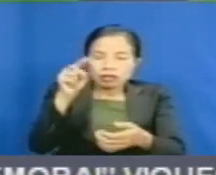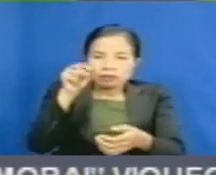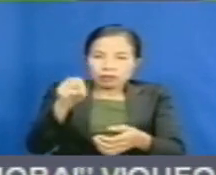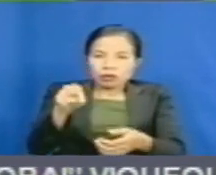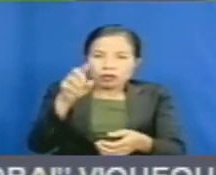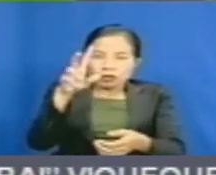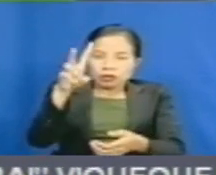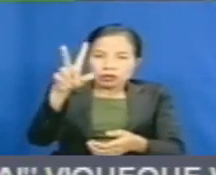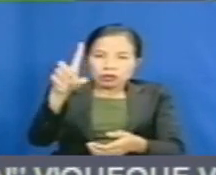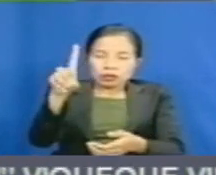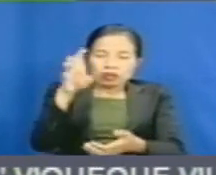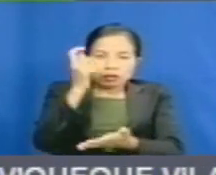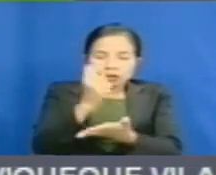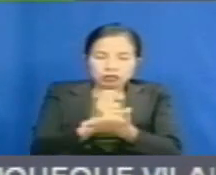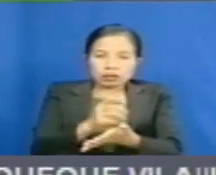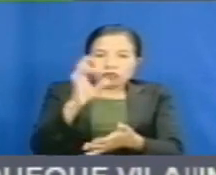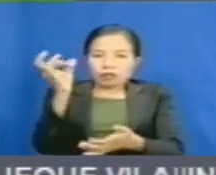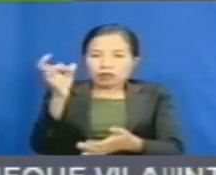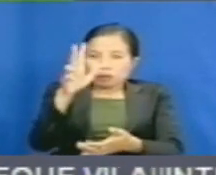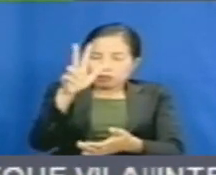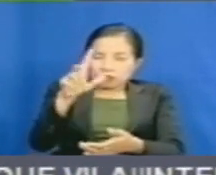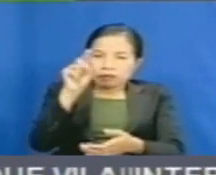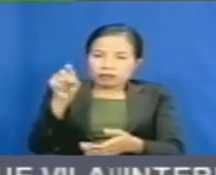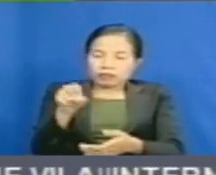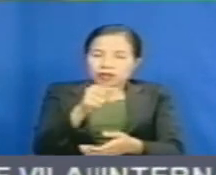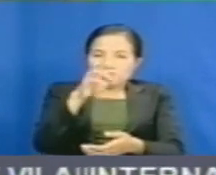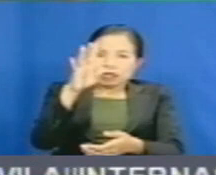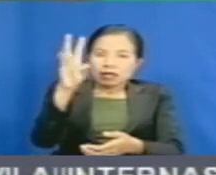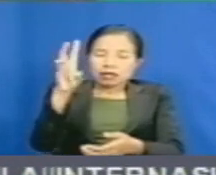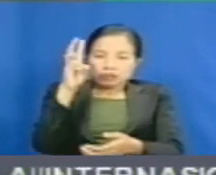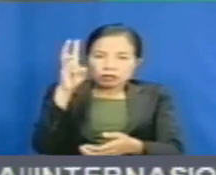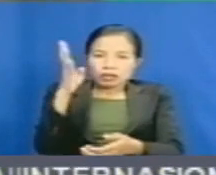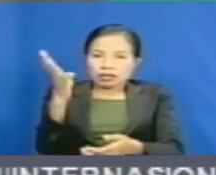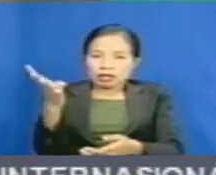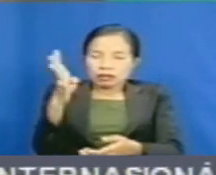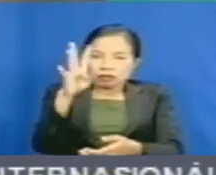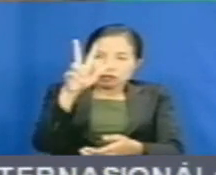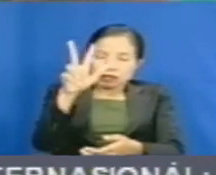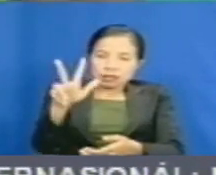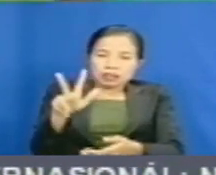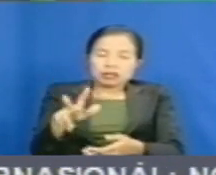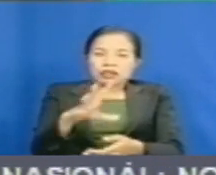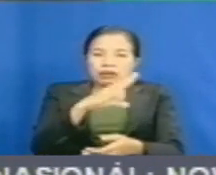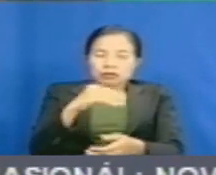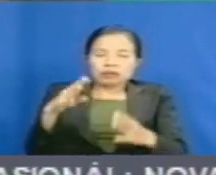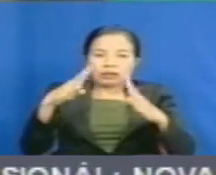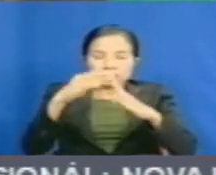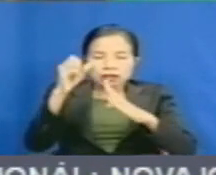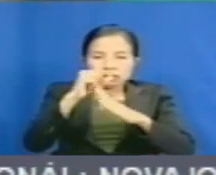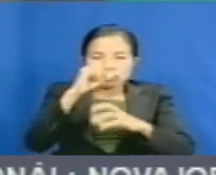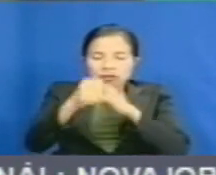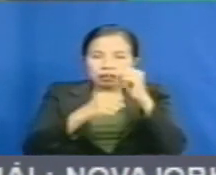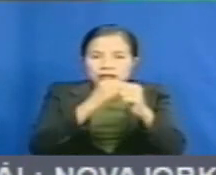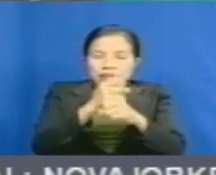pontu rihun atus ida walunulu resintolu, virgula atus nen hat nulu resintolu, no sensus tinang rihun